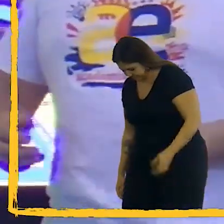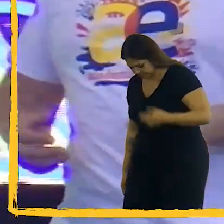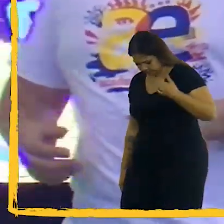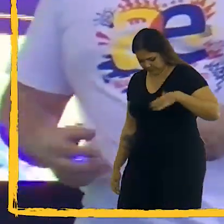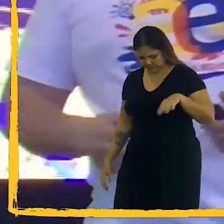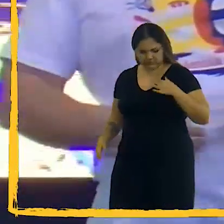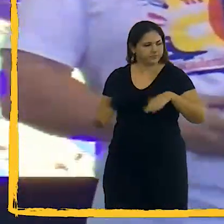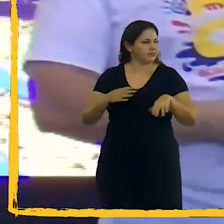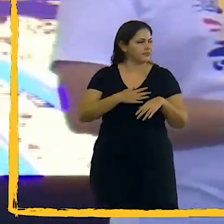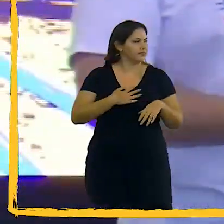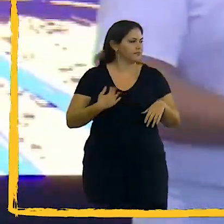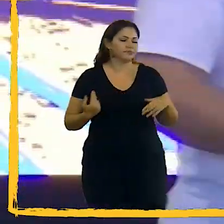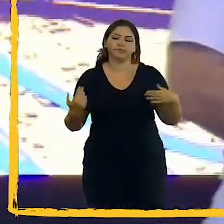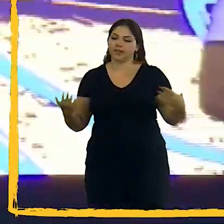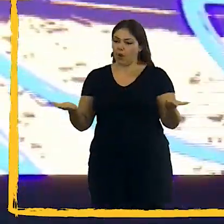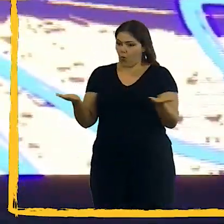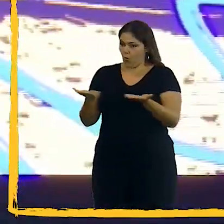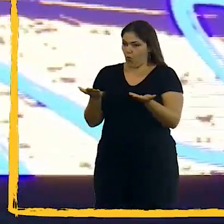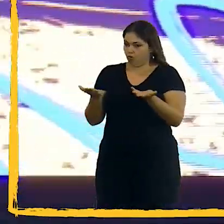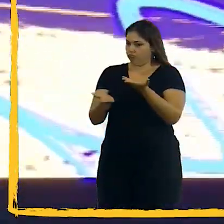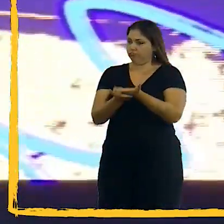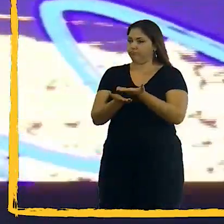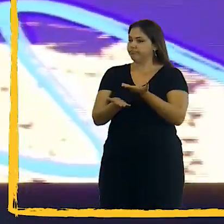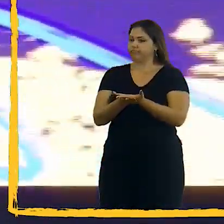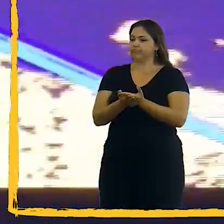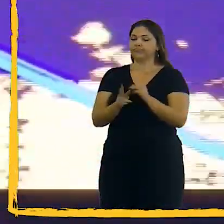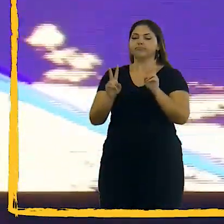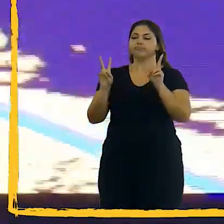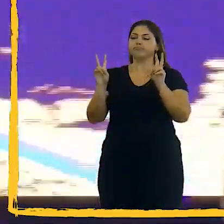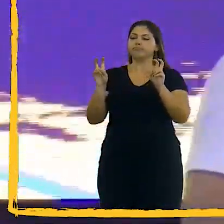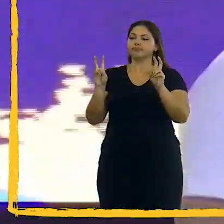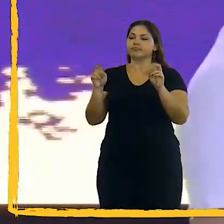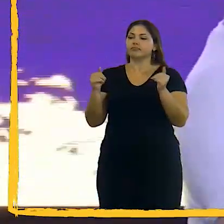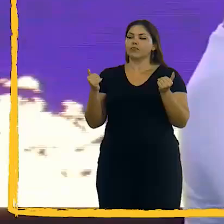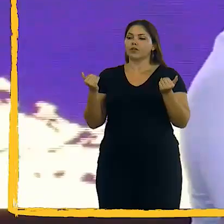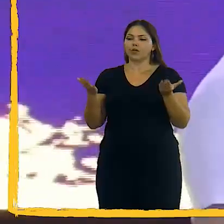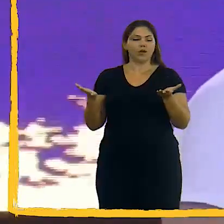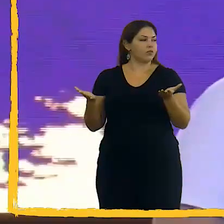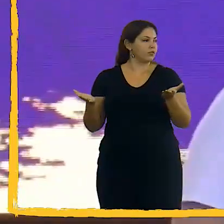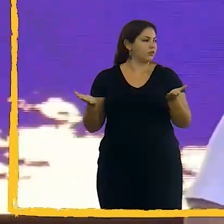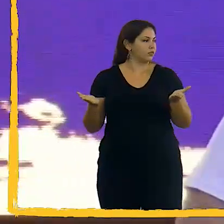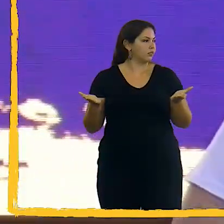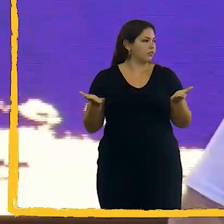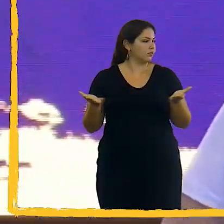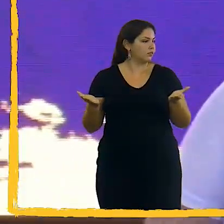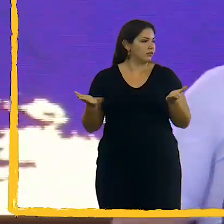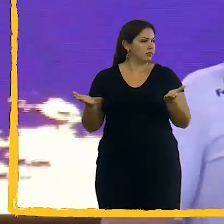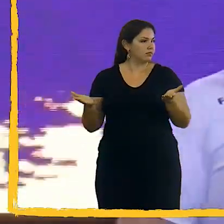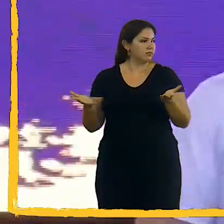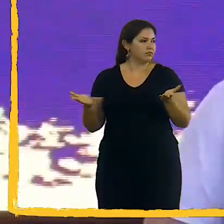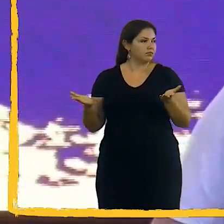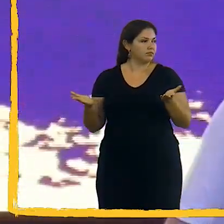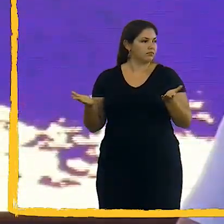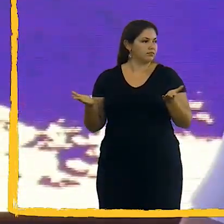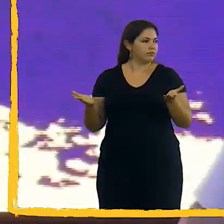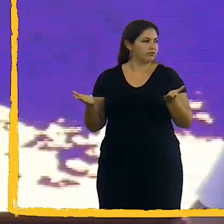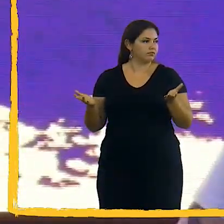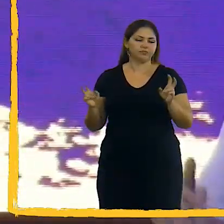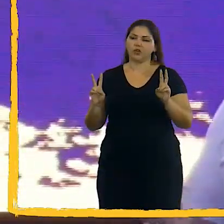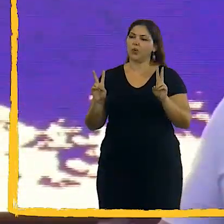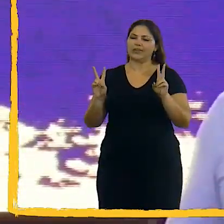e na aula de hoje nós vamos trabalhar um assunto tá um assunto hiper